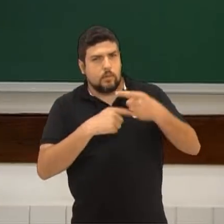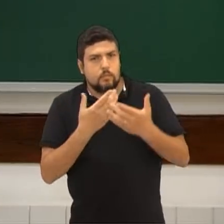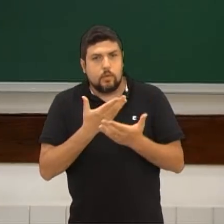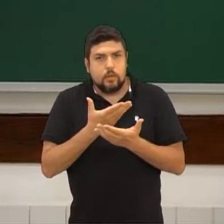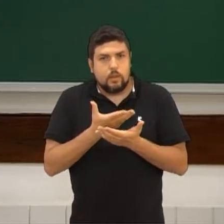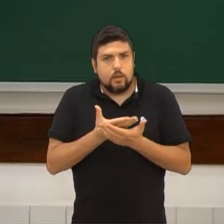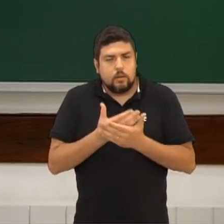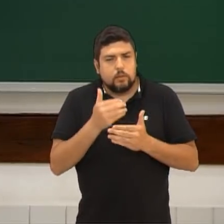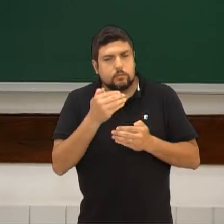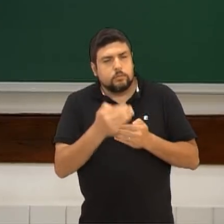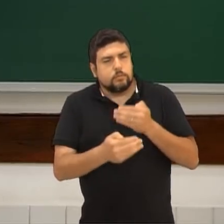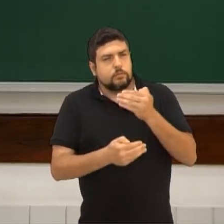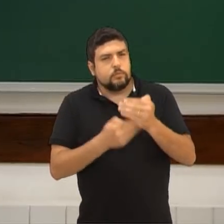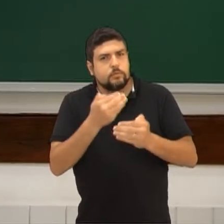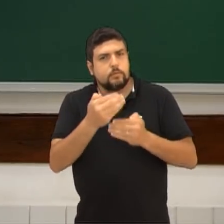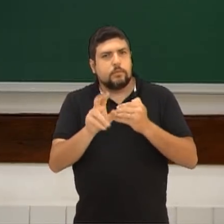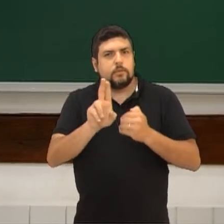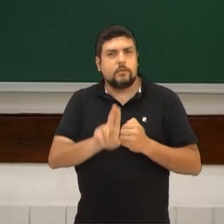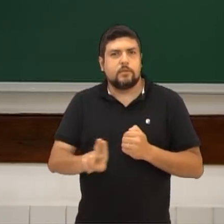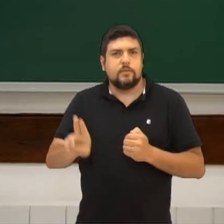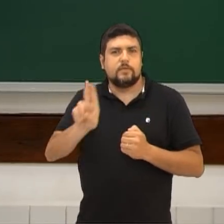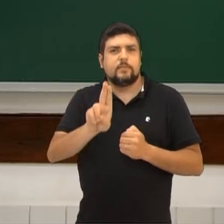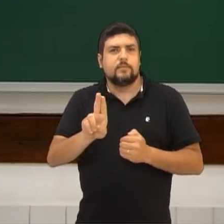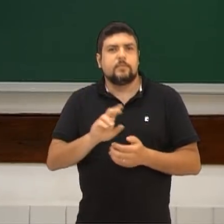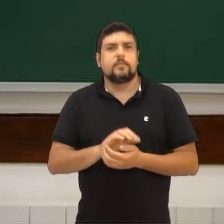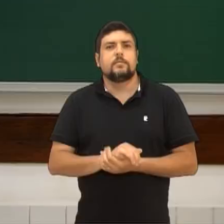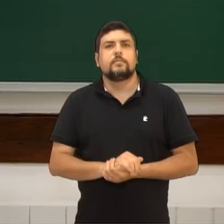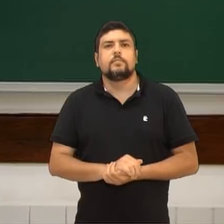aí nas próximas aulas.